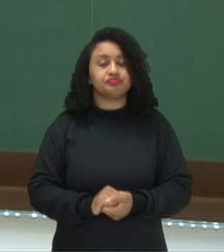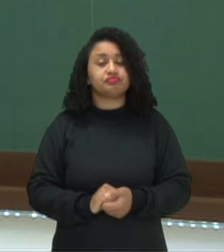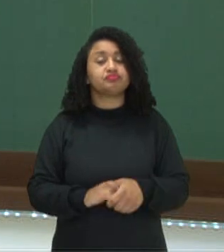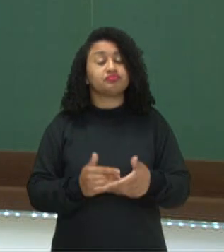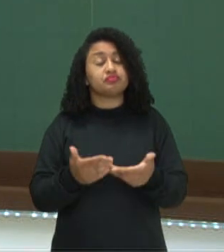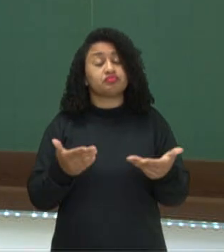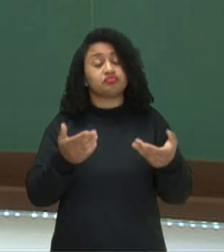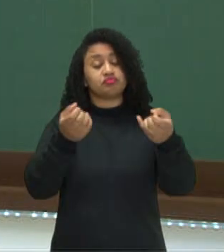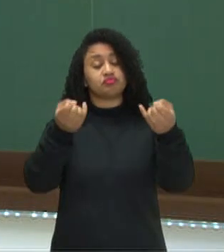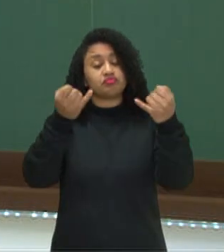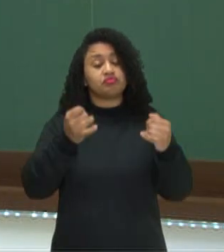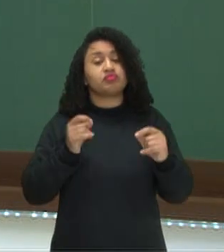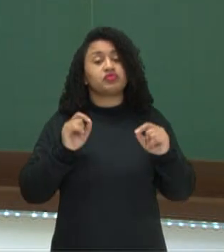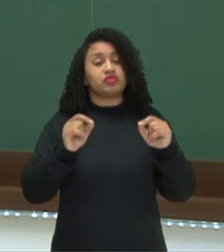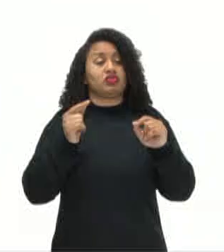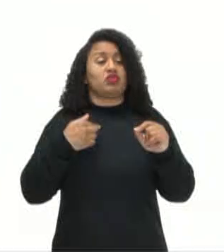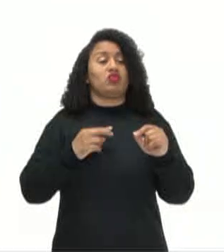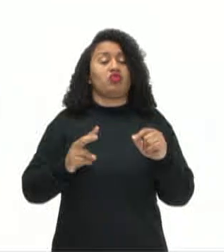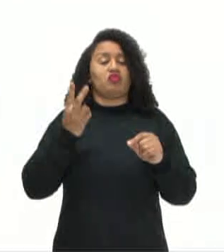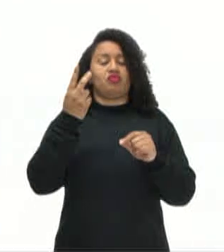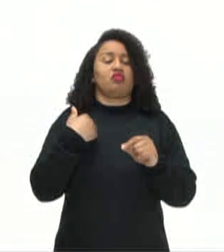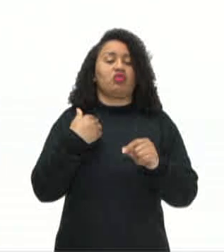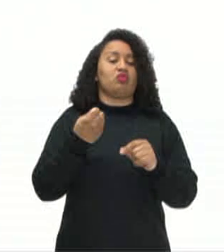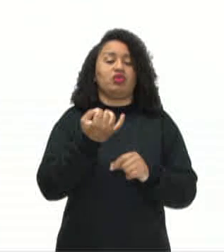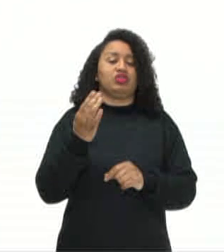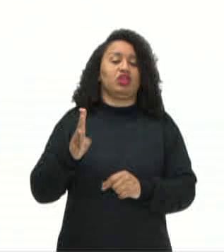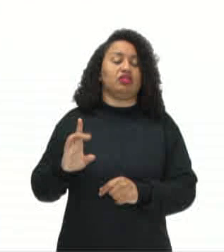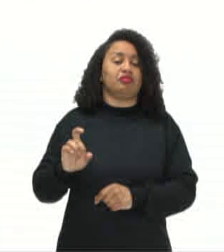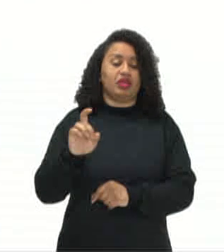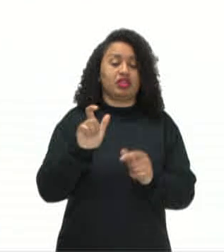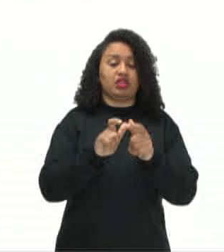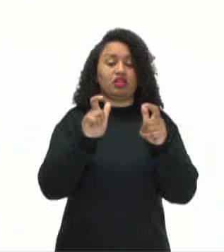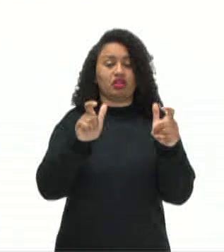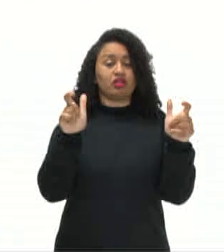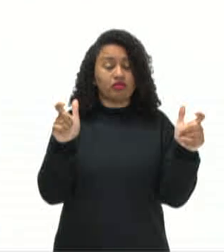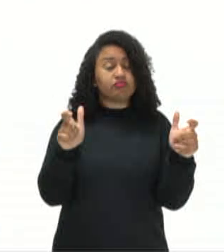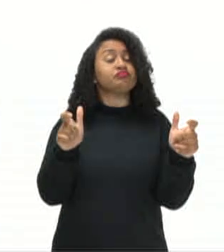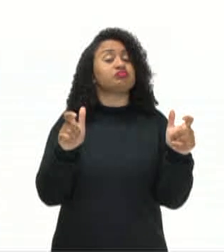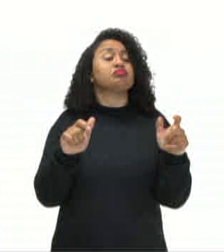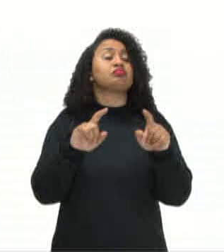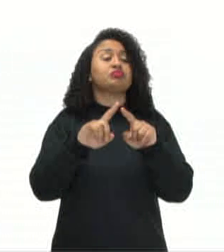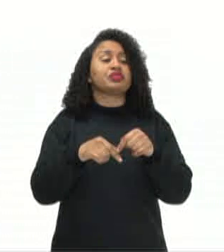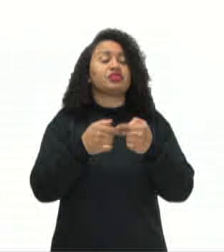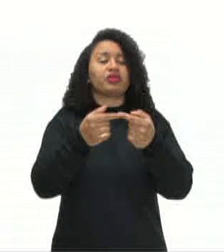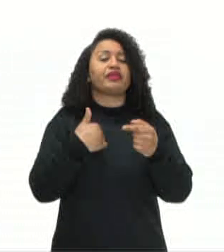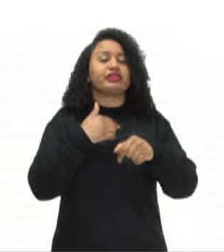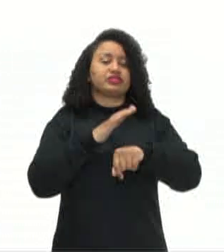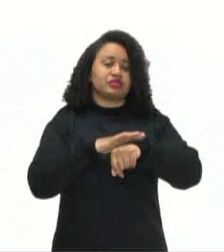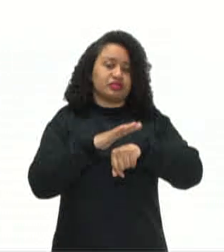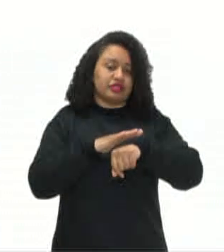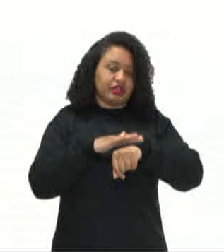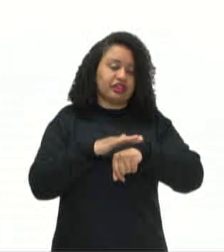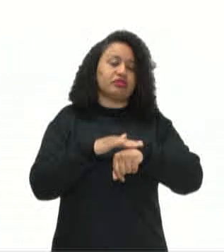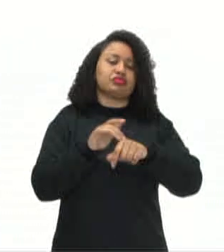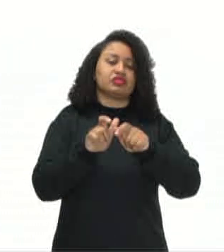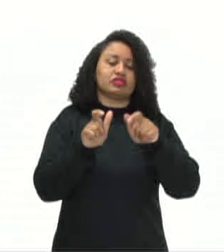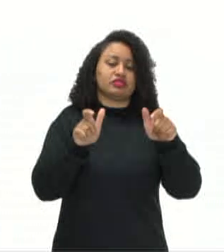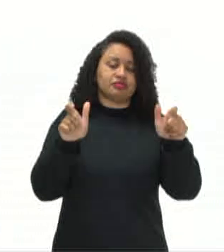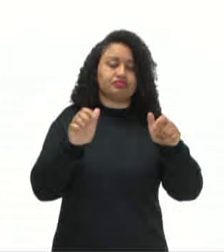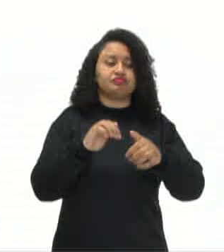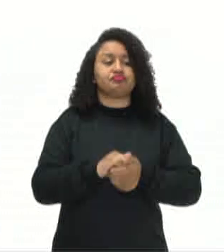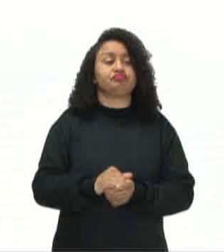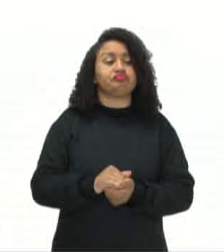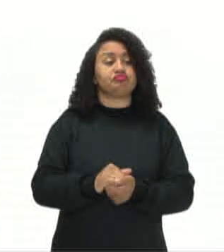Então, podemos dizer, né, que o número de bactérias está aumentando em função do tempo. Letra